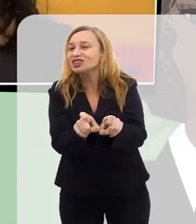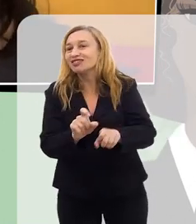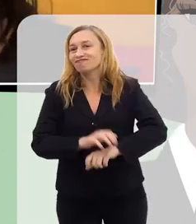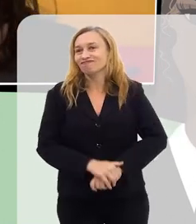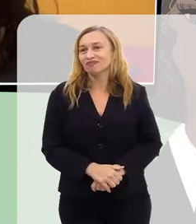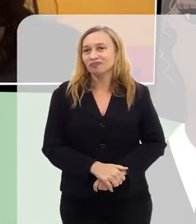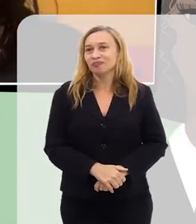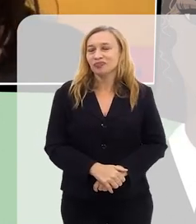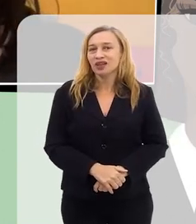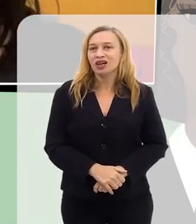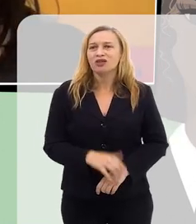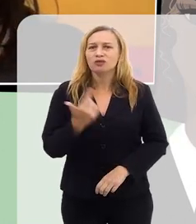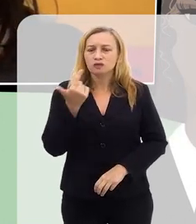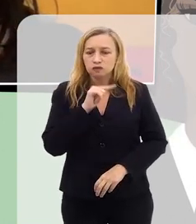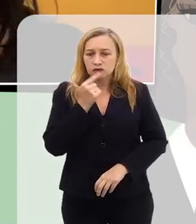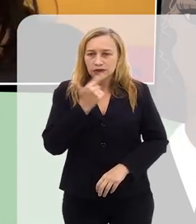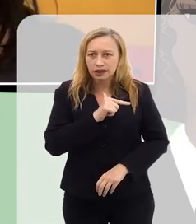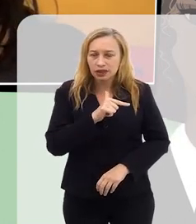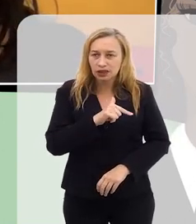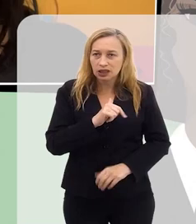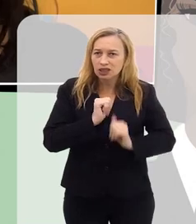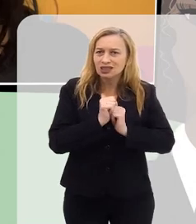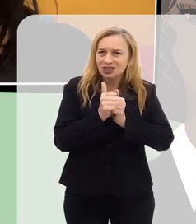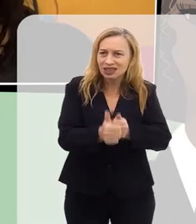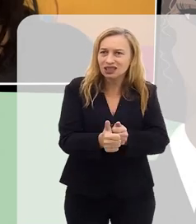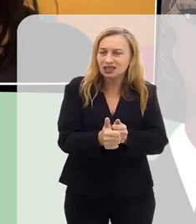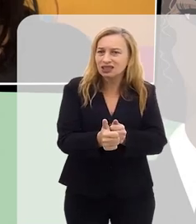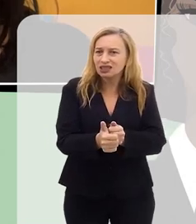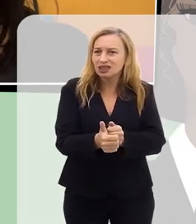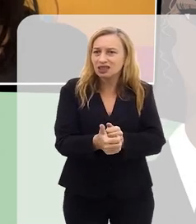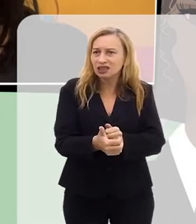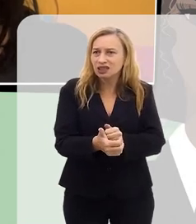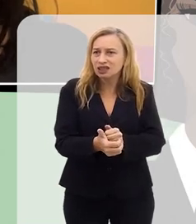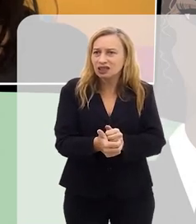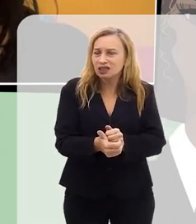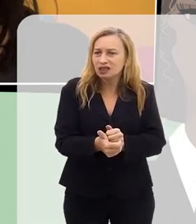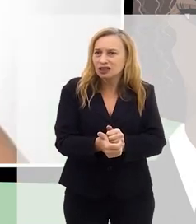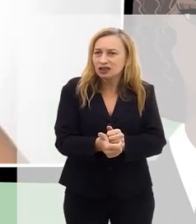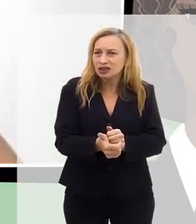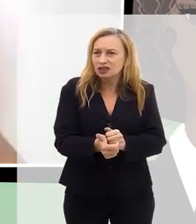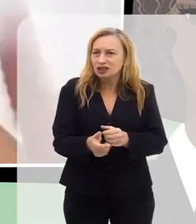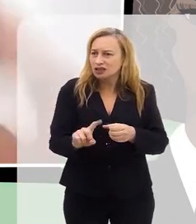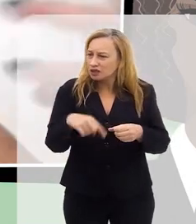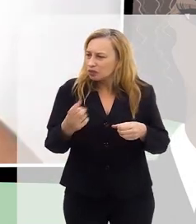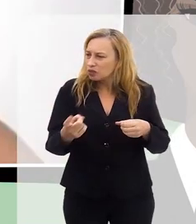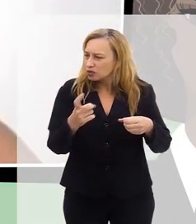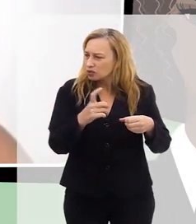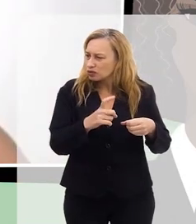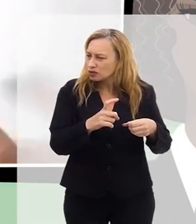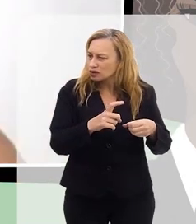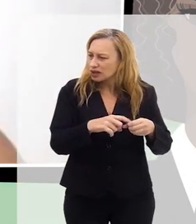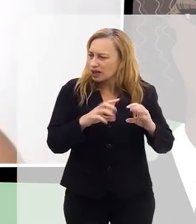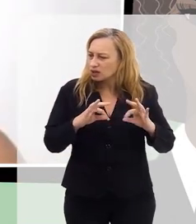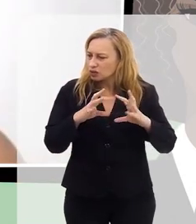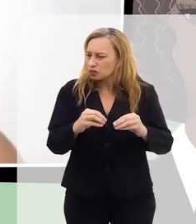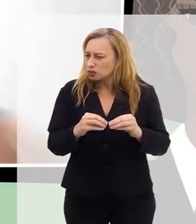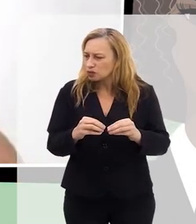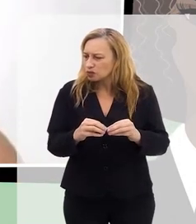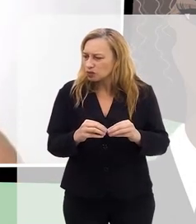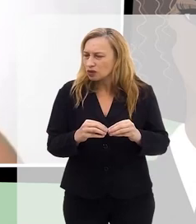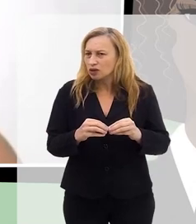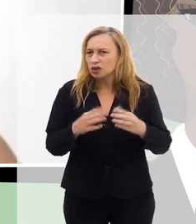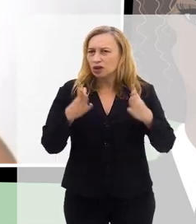obstétrica? É muito engraçado, assim, em seguida que eu retomei a consciência, que